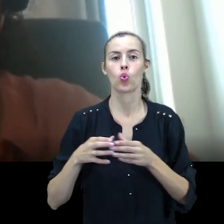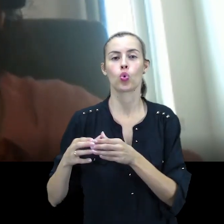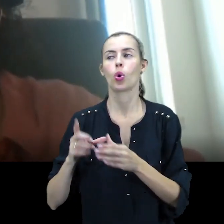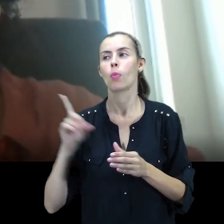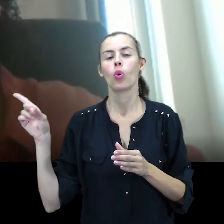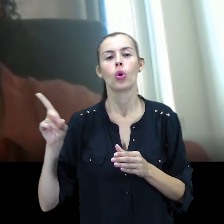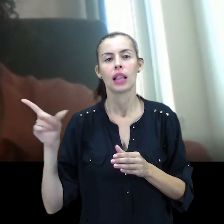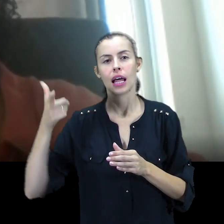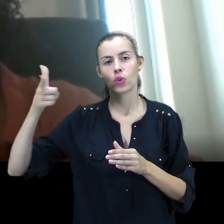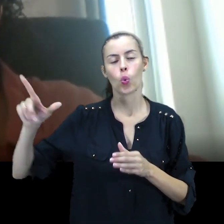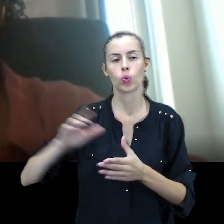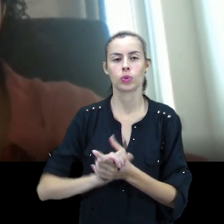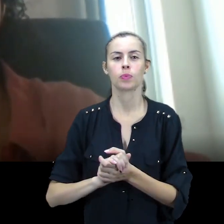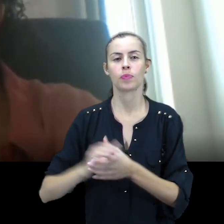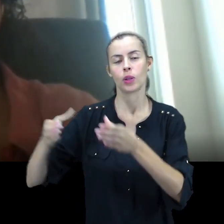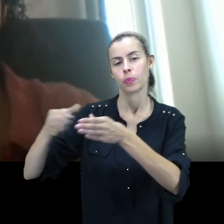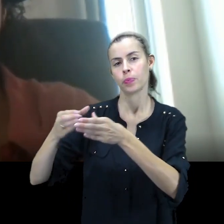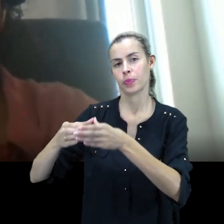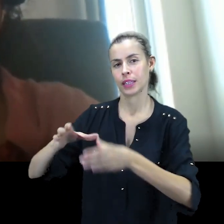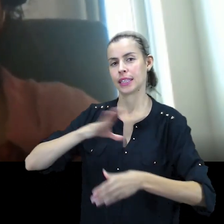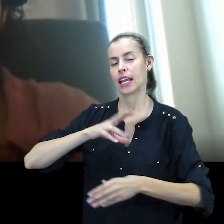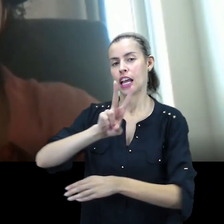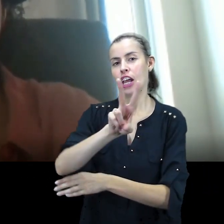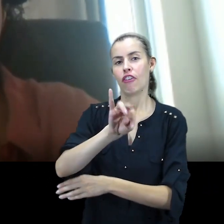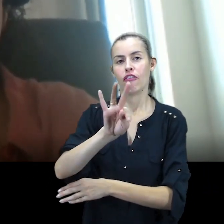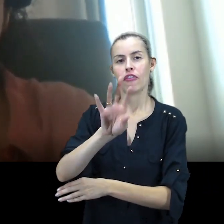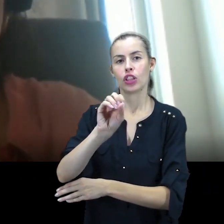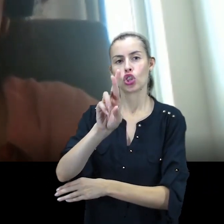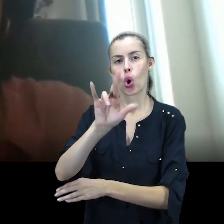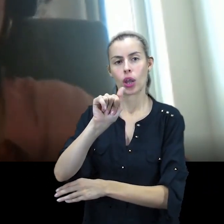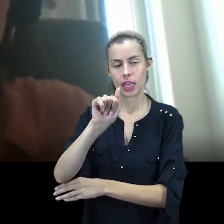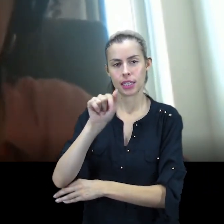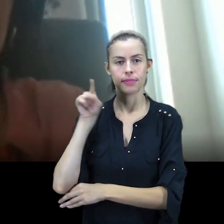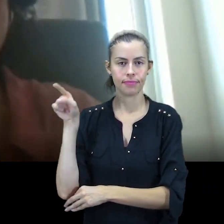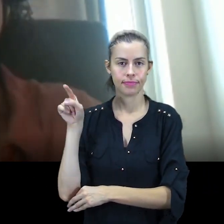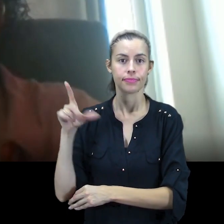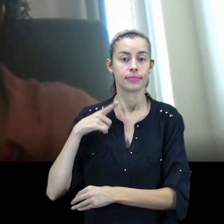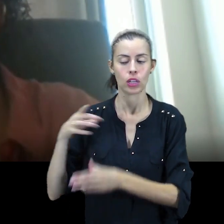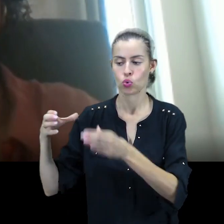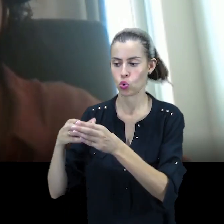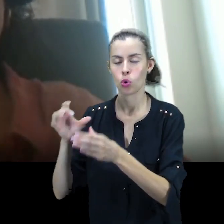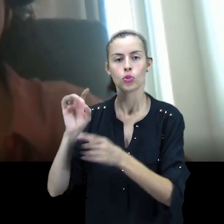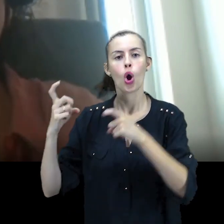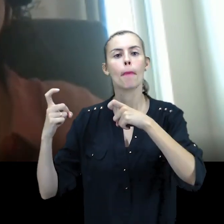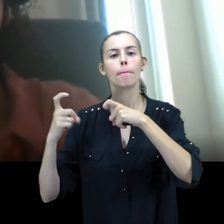cursos de saúde. E ele fez uma reestruturação do seu projeto pedagógico recentemente e muito interessante,